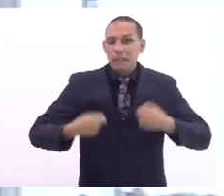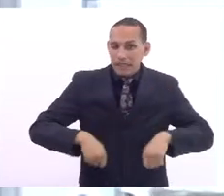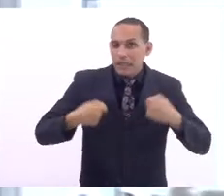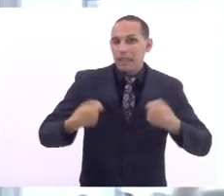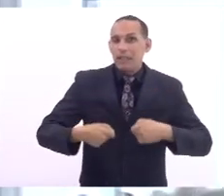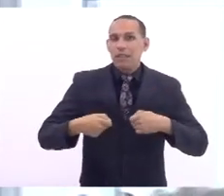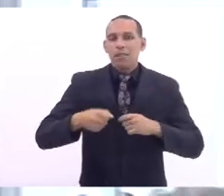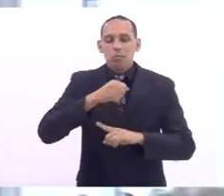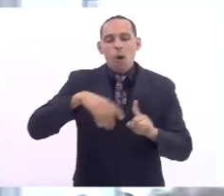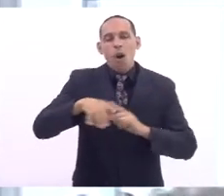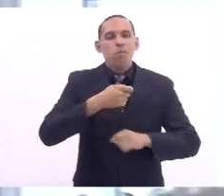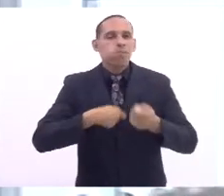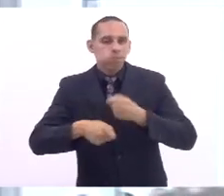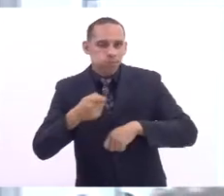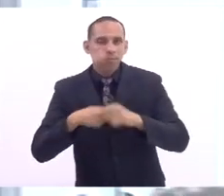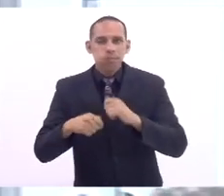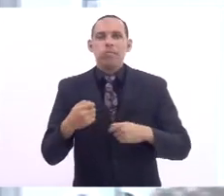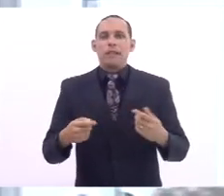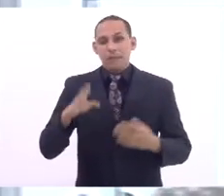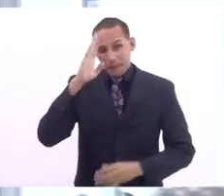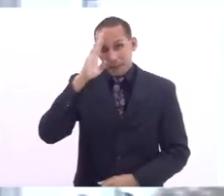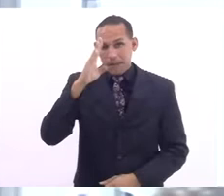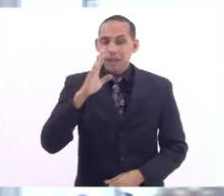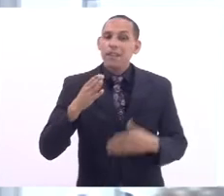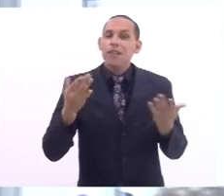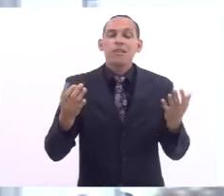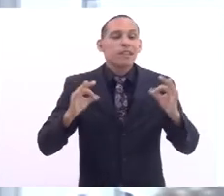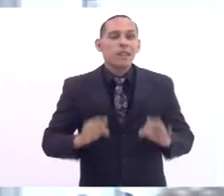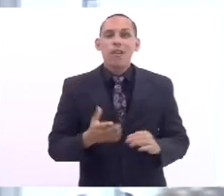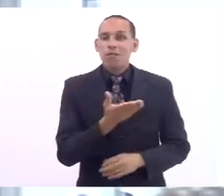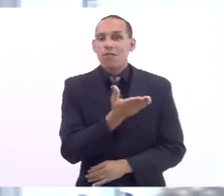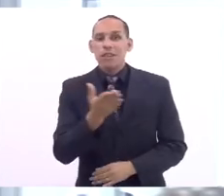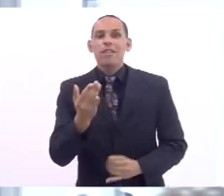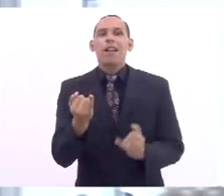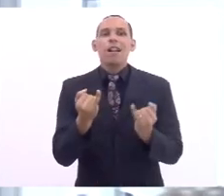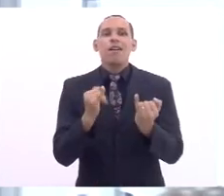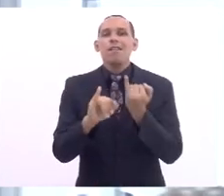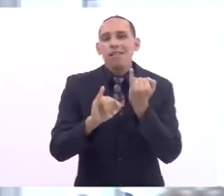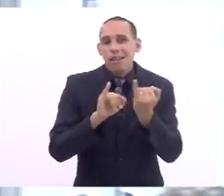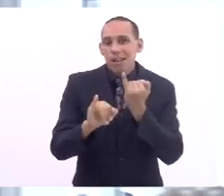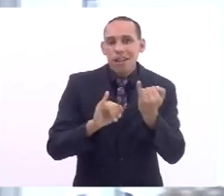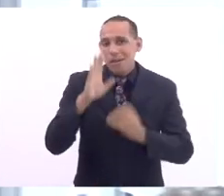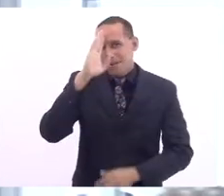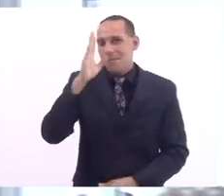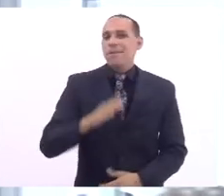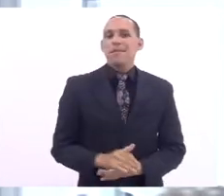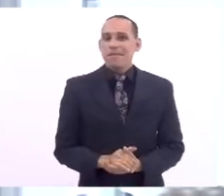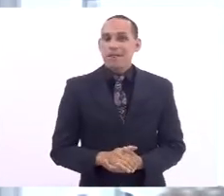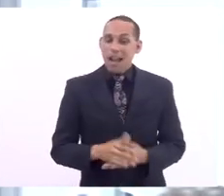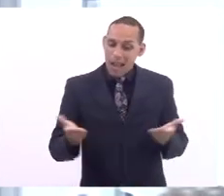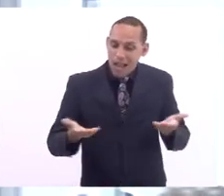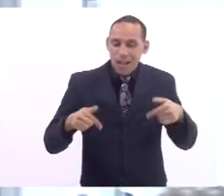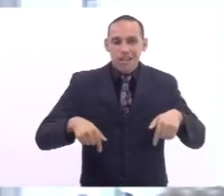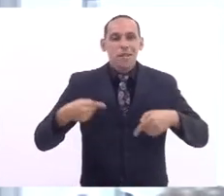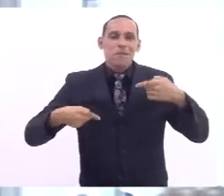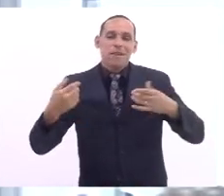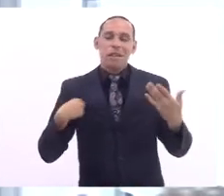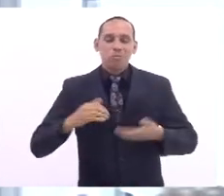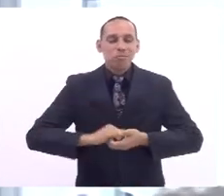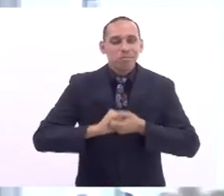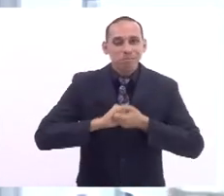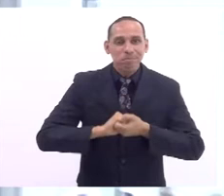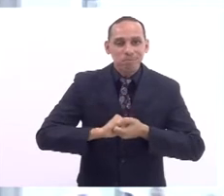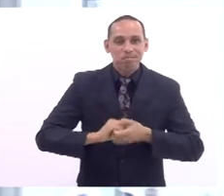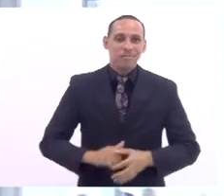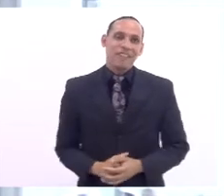então tem certeza que vocês são um dos principais interlocutores para esse debate então saúde aqui